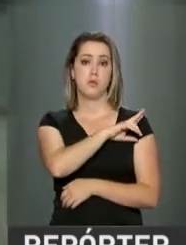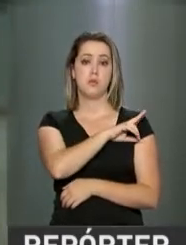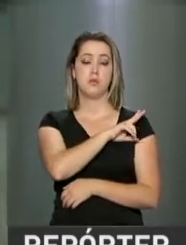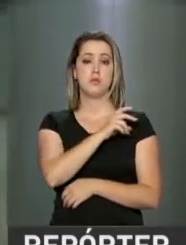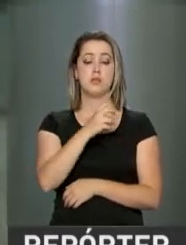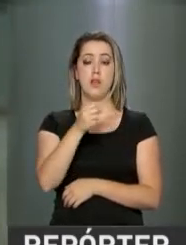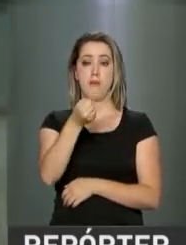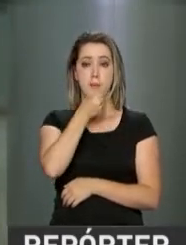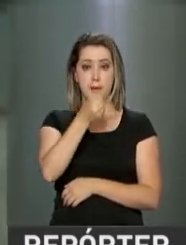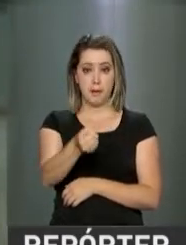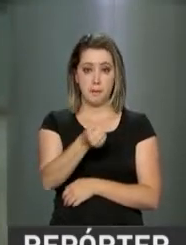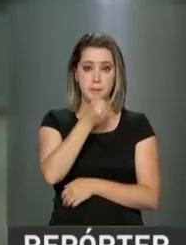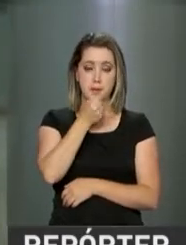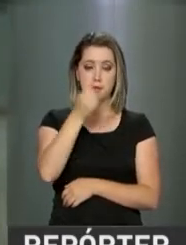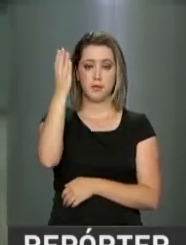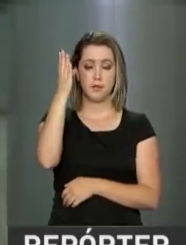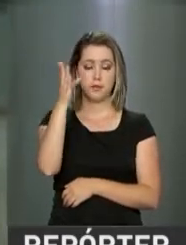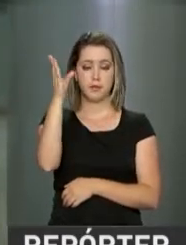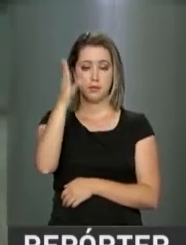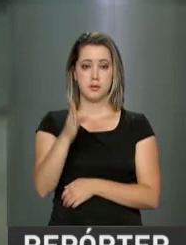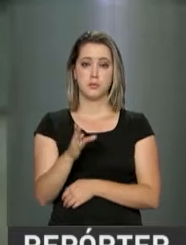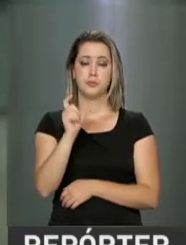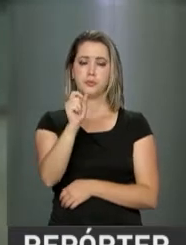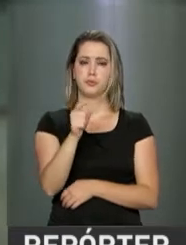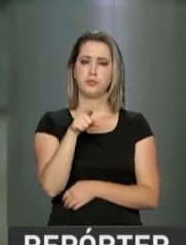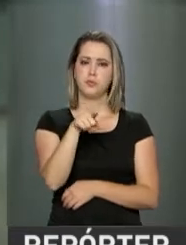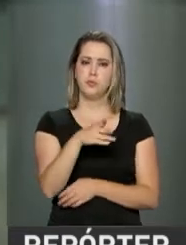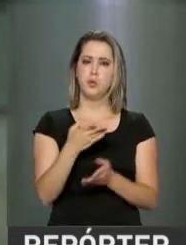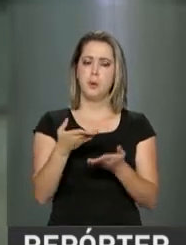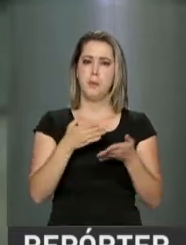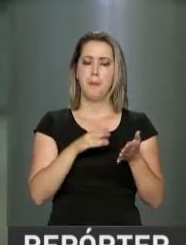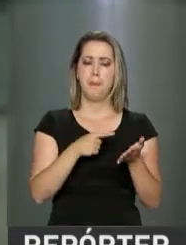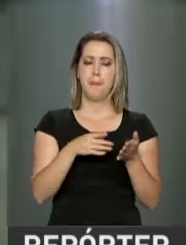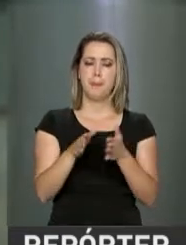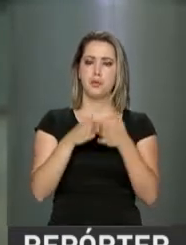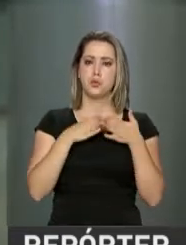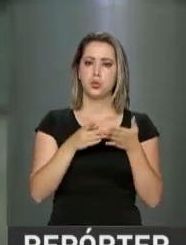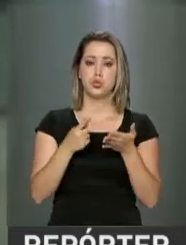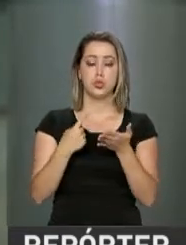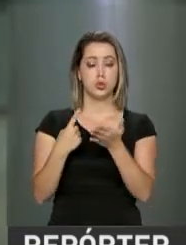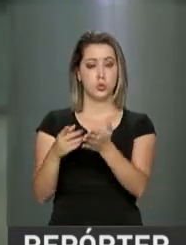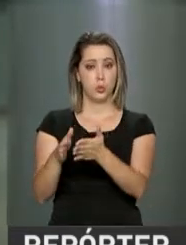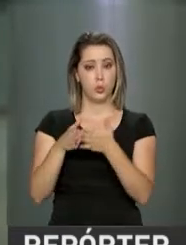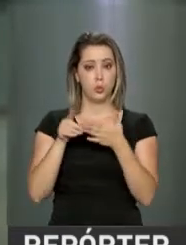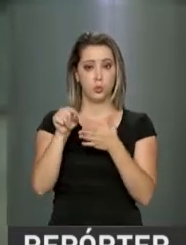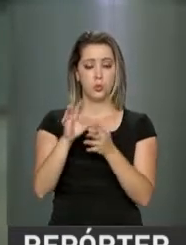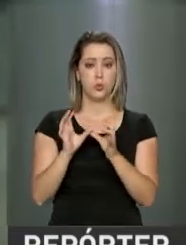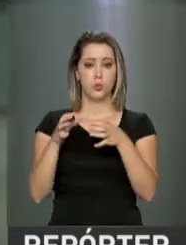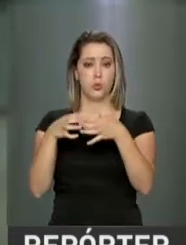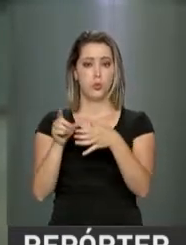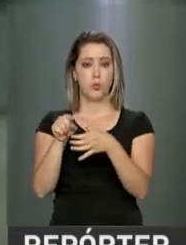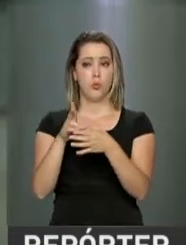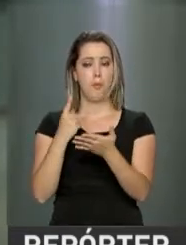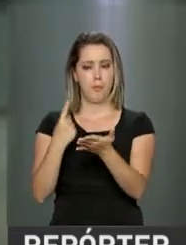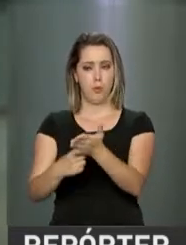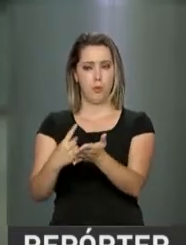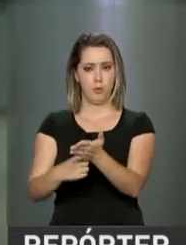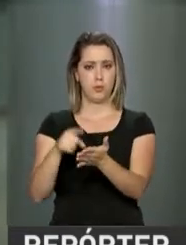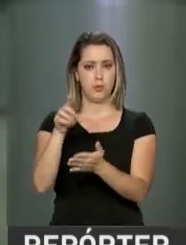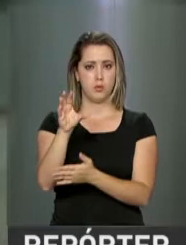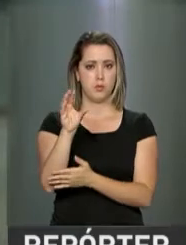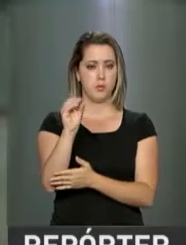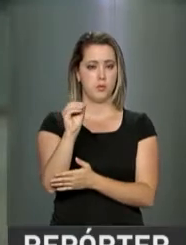Alexandre Parola. O Brasil enviou uma solicitação para uma adesão formal à Organização para a Cooperação e o